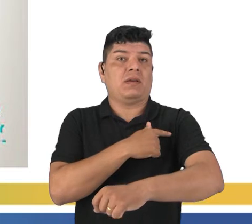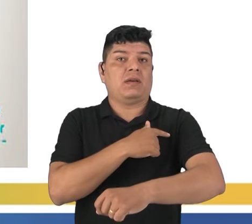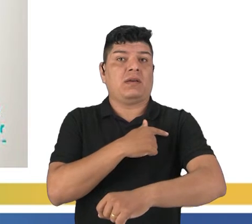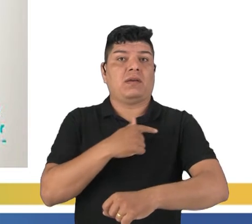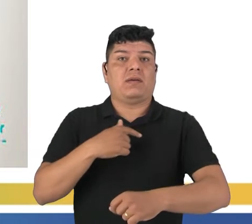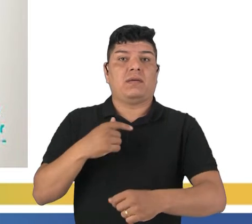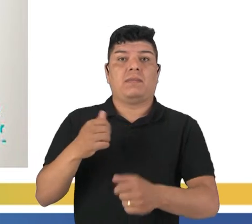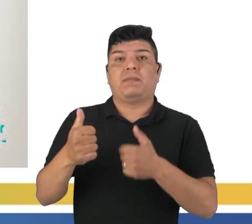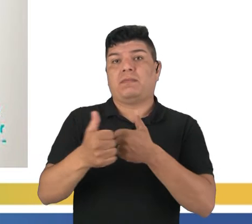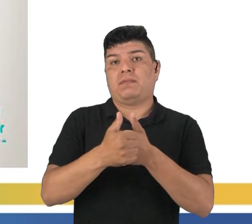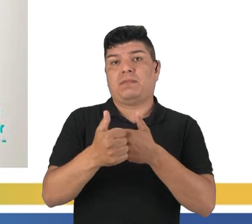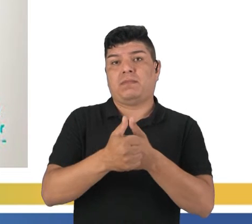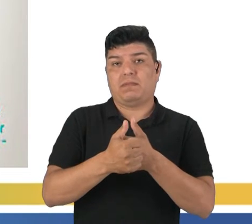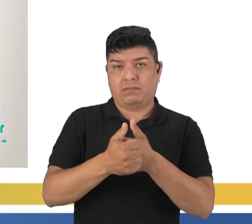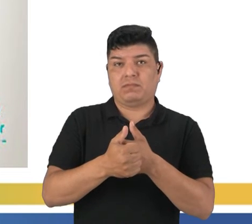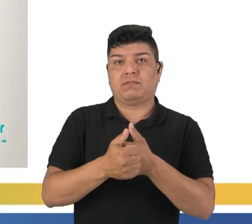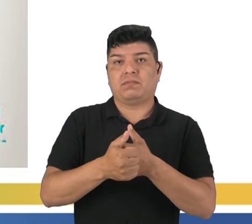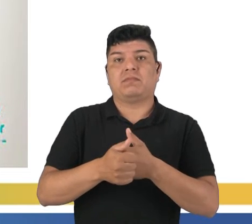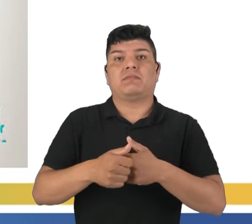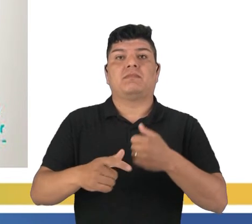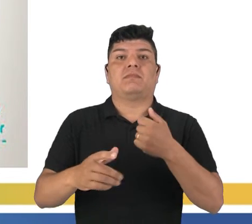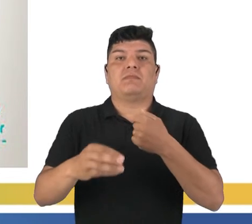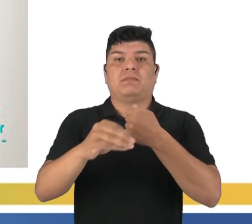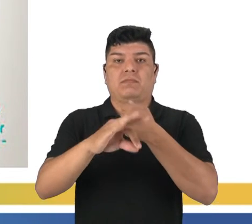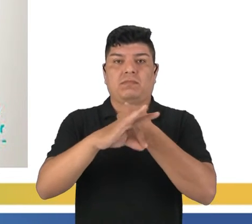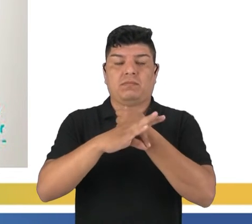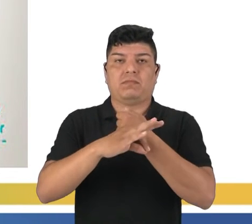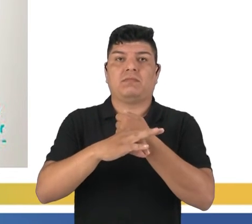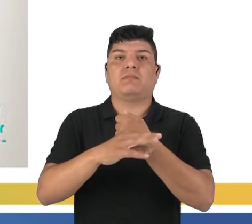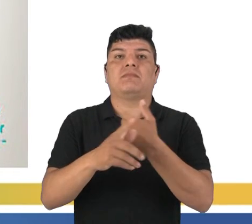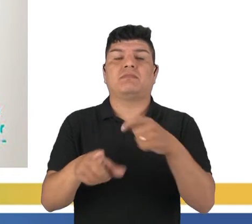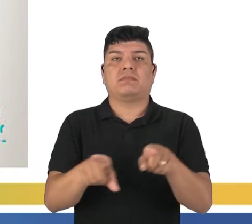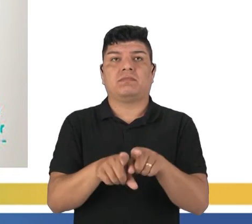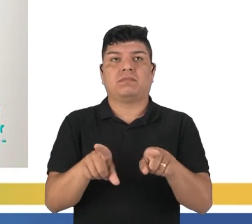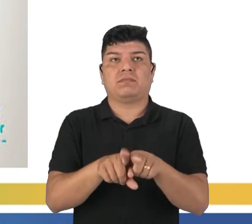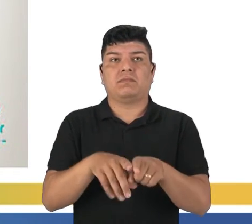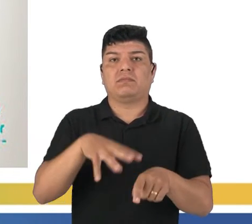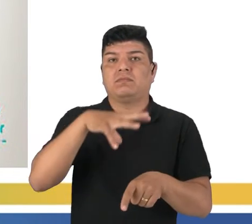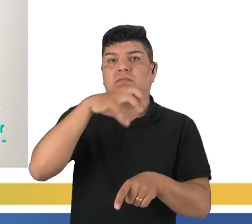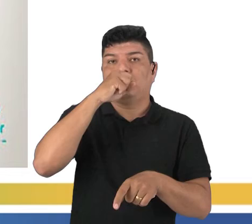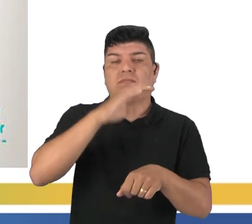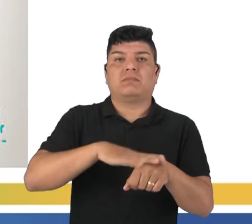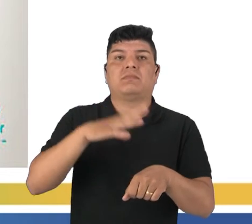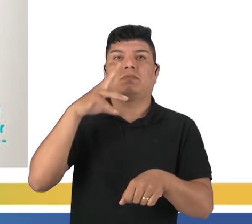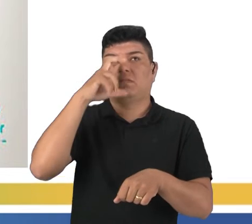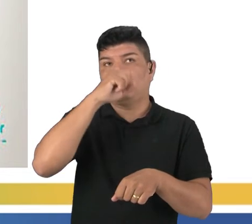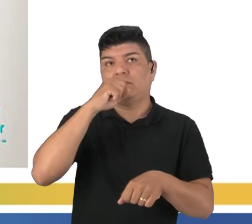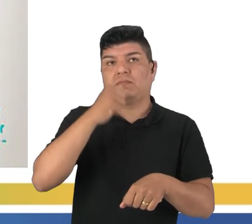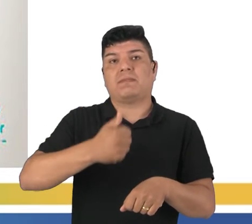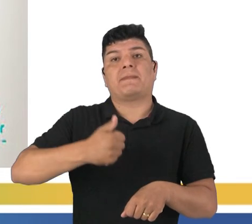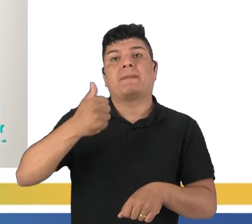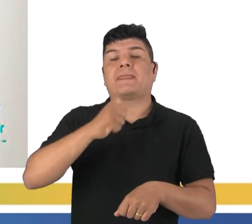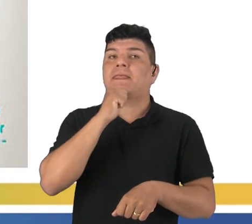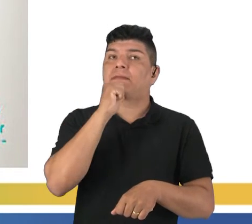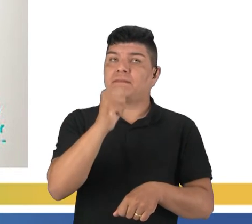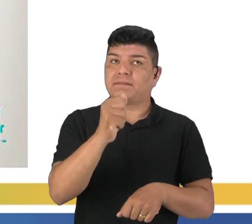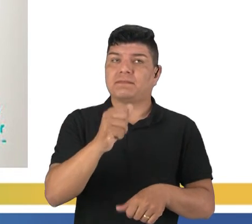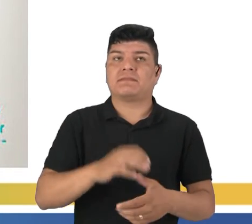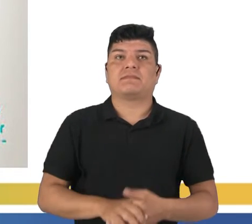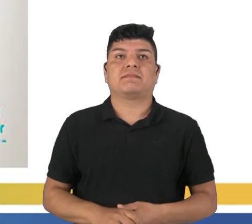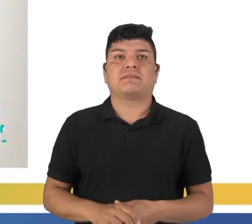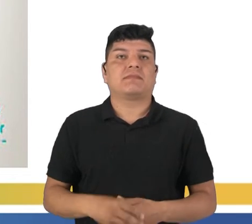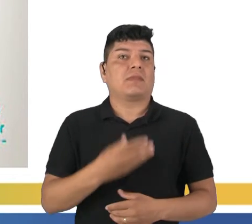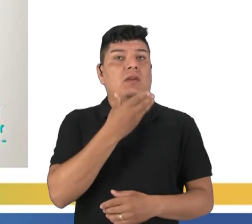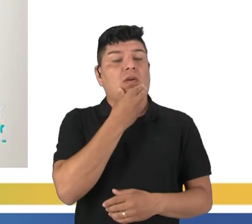ao redor dos órgãos sexuais, os odores se tornam um pouco mais intensos e ocorre a primeira menstruação. Já